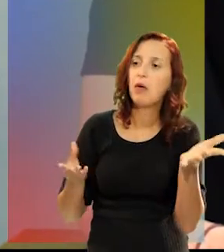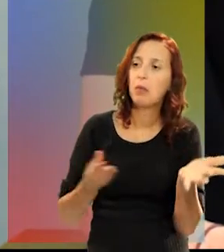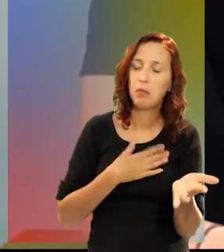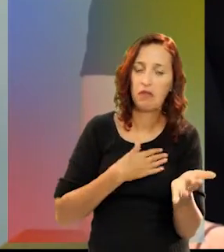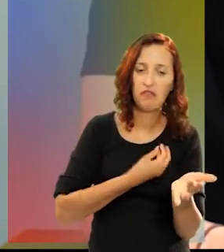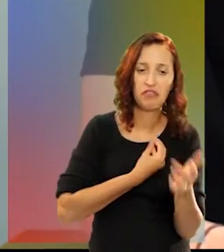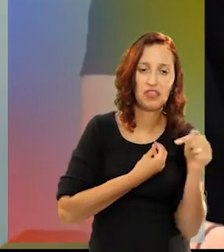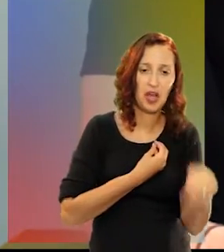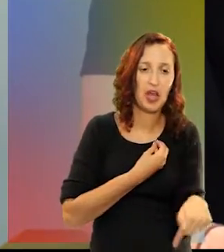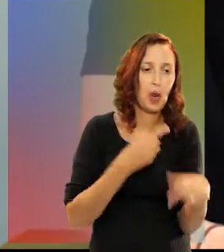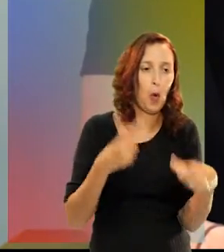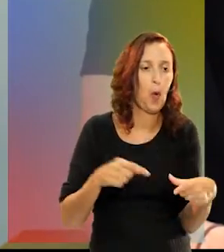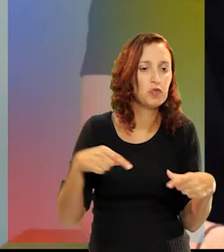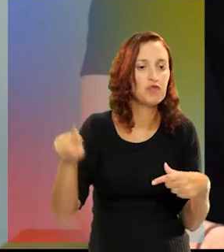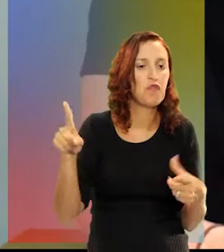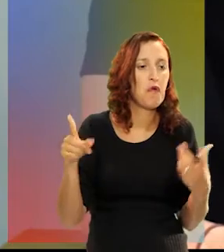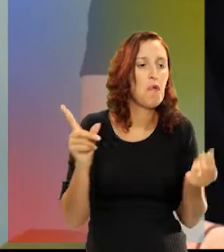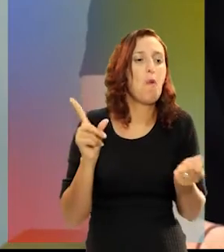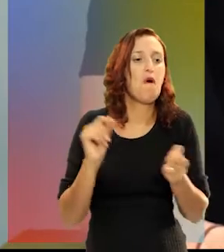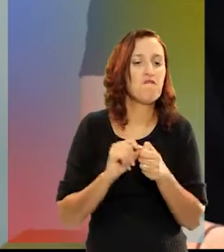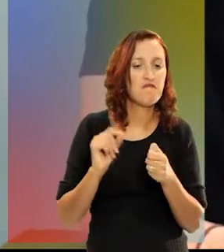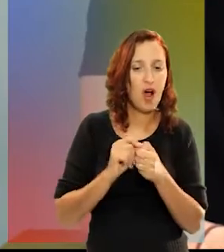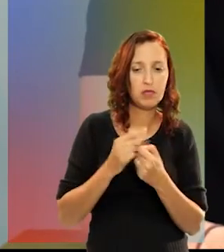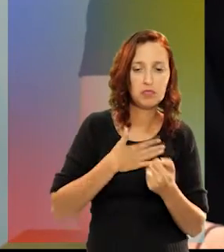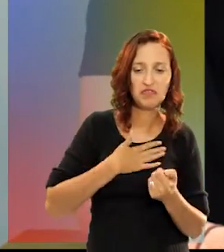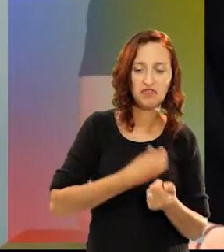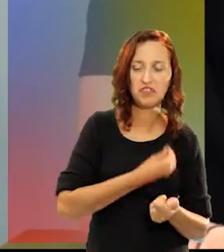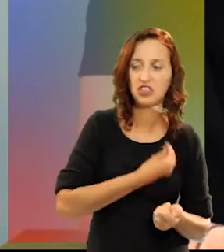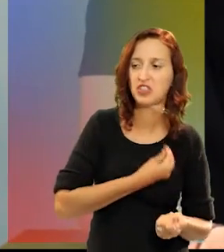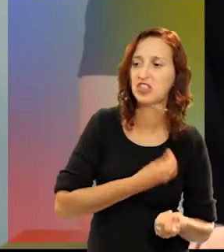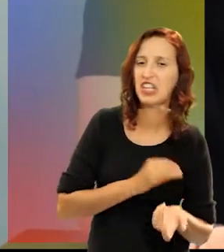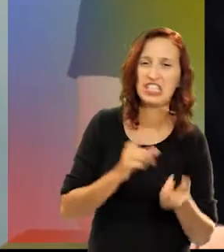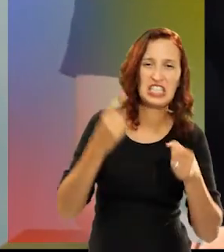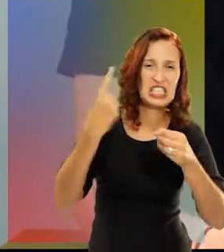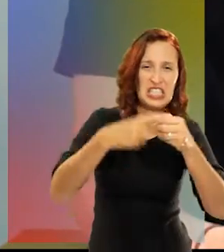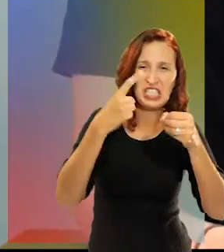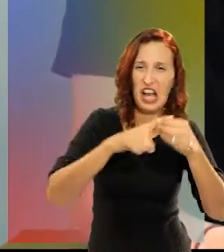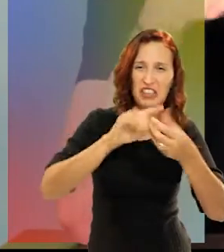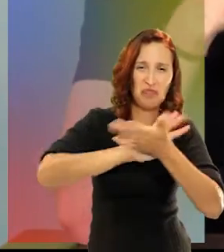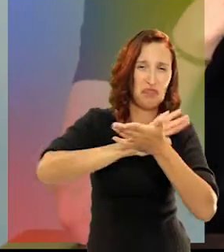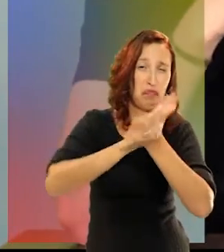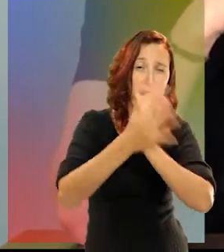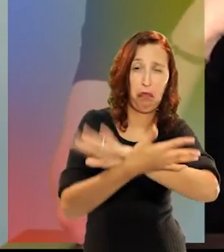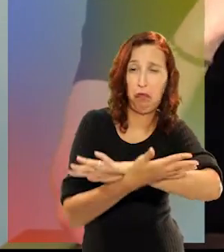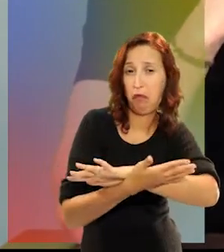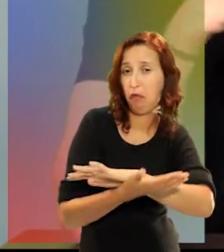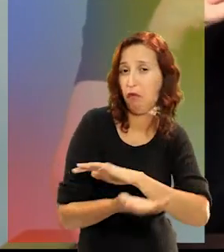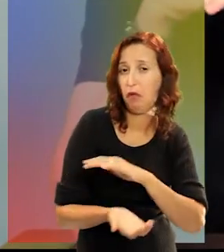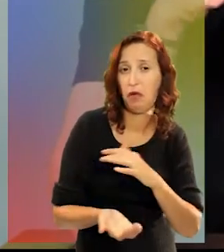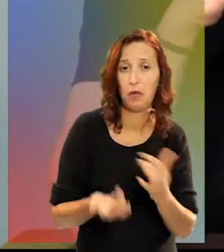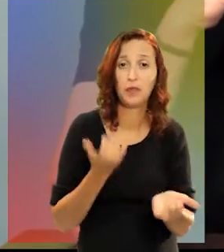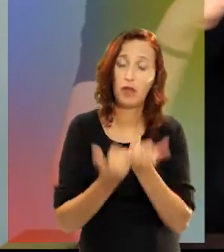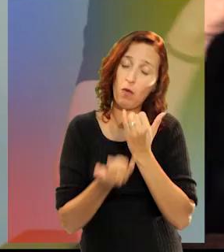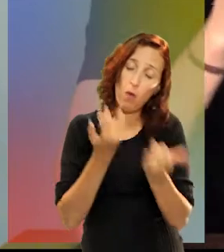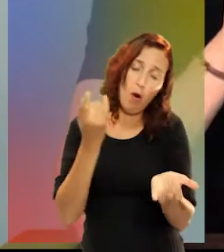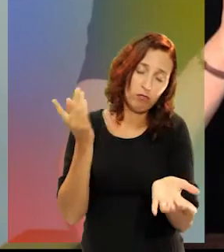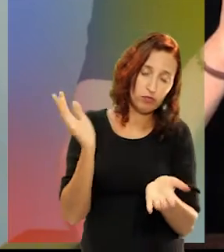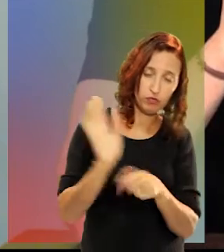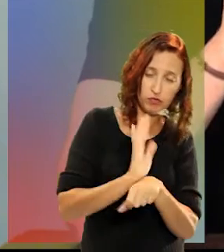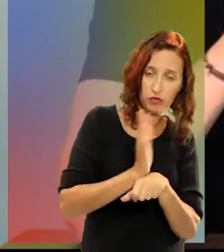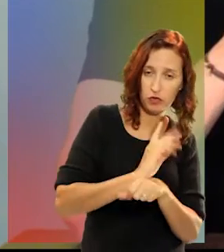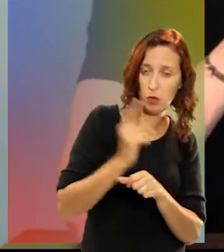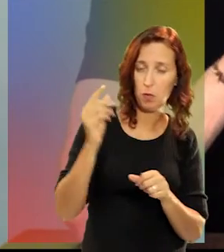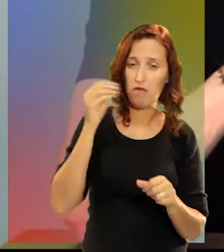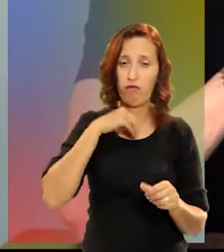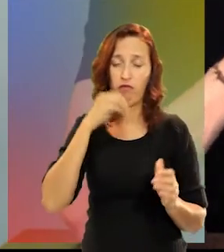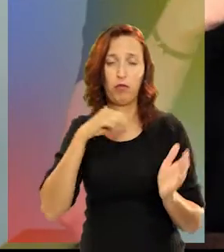fazendo ali, pra onde ir, o que fazer, tipo, naquela cidade toda fudida. É como diz no Palio do Ponto Azul, né? Esse é o